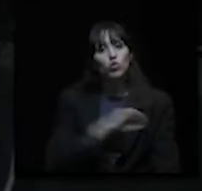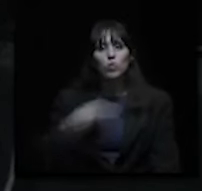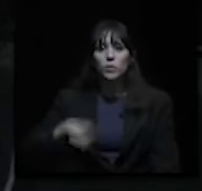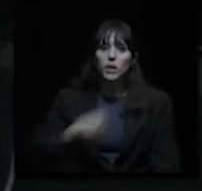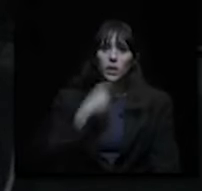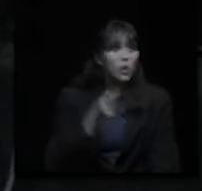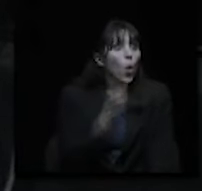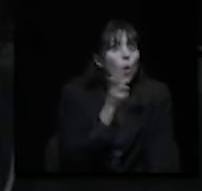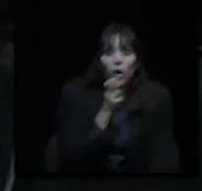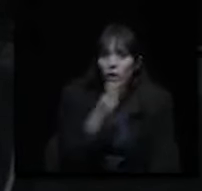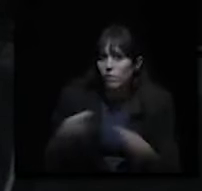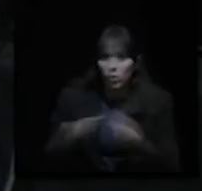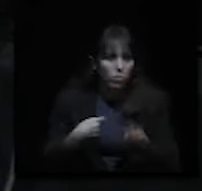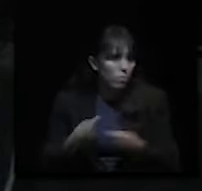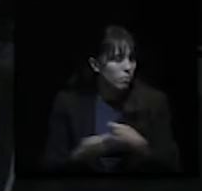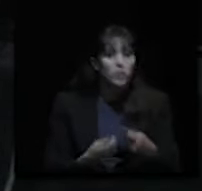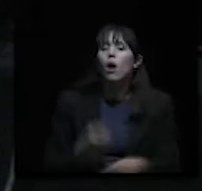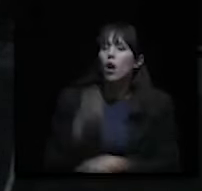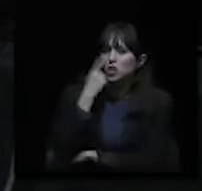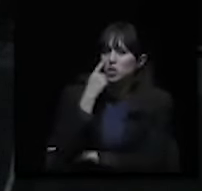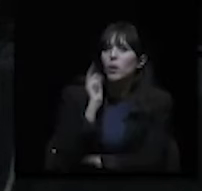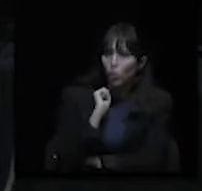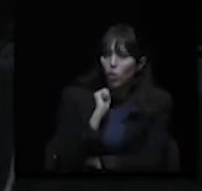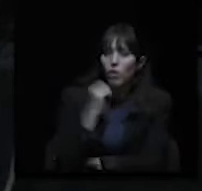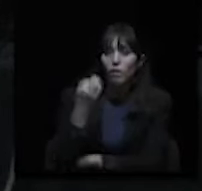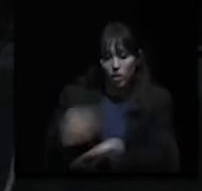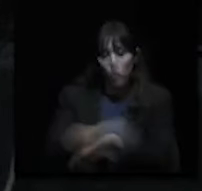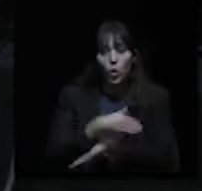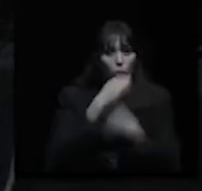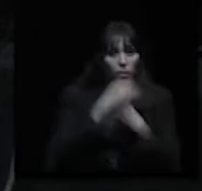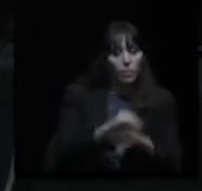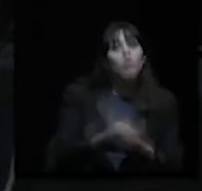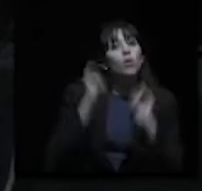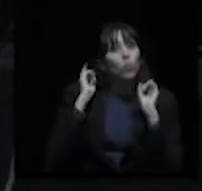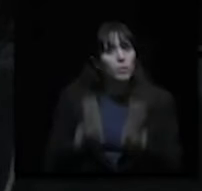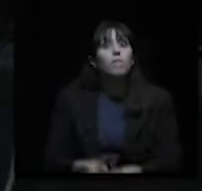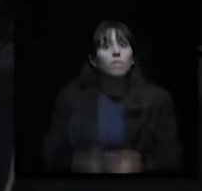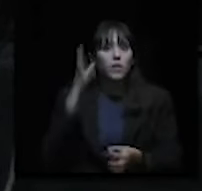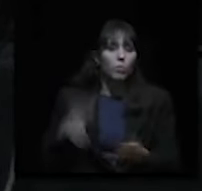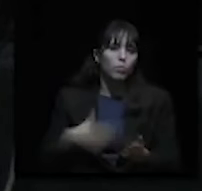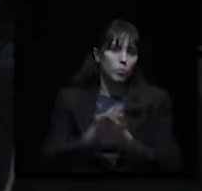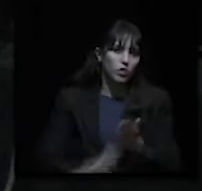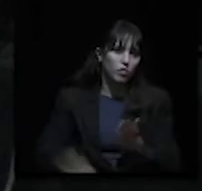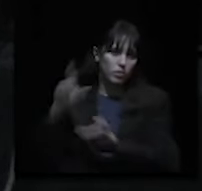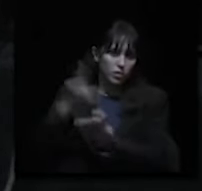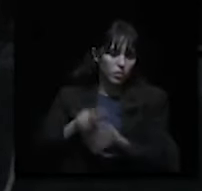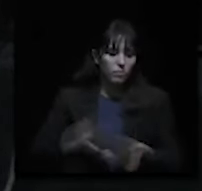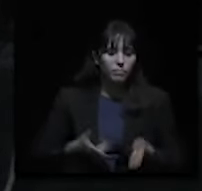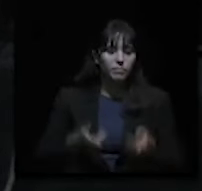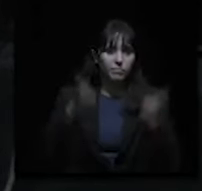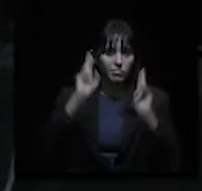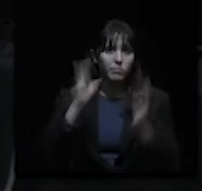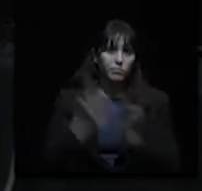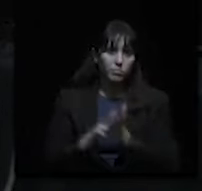disse que seria terrível para o comércio. Esperamos que agora, com a experiência da Rua da Prata, implemente finalmente a proposta do LIVRE para a Avenida da Liberdade, que